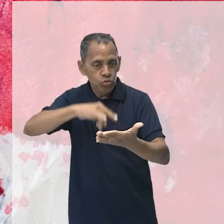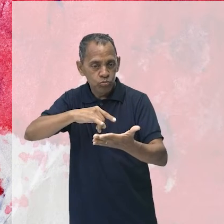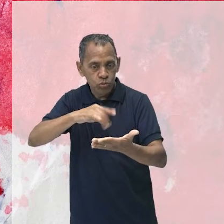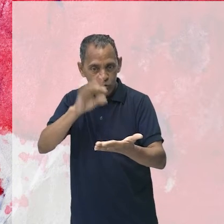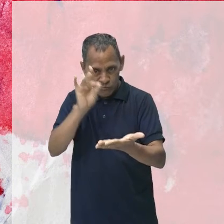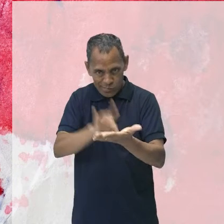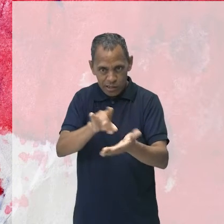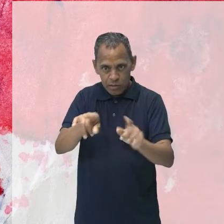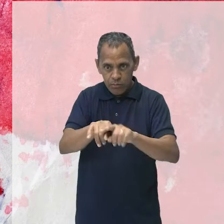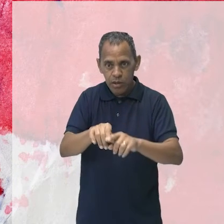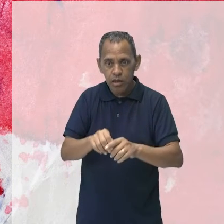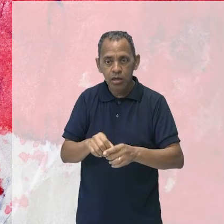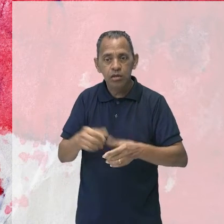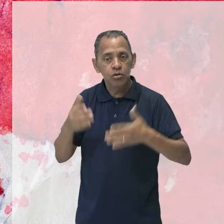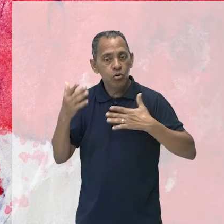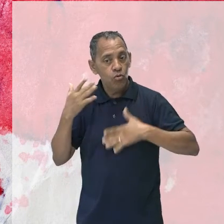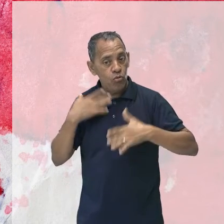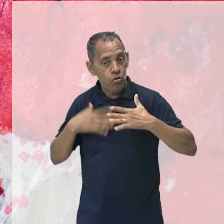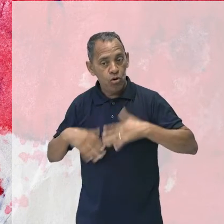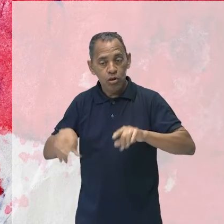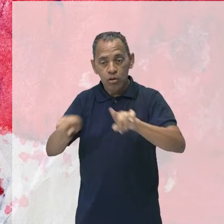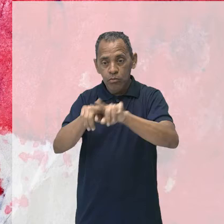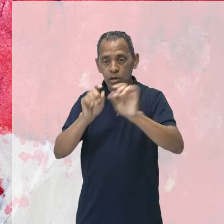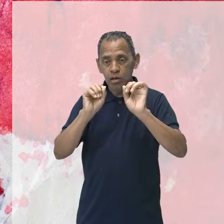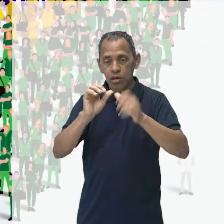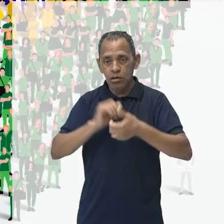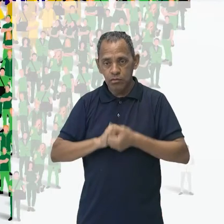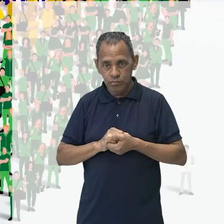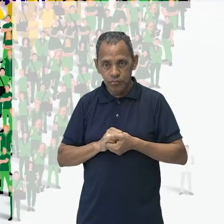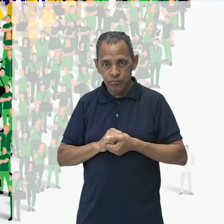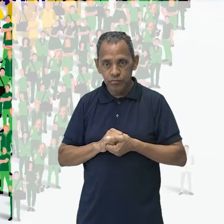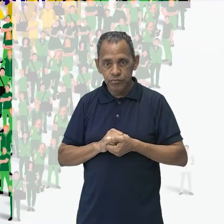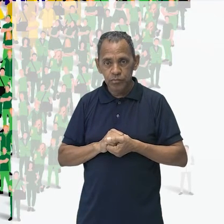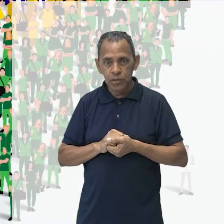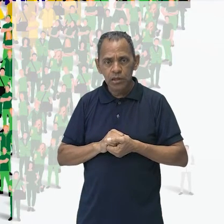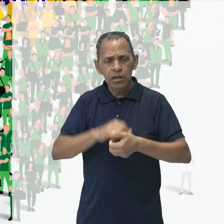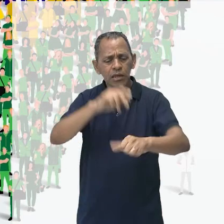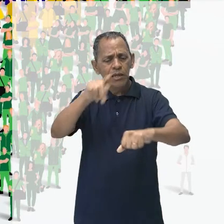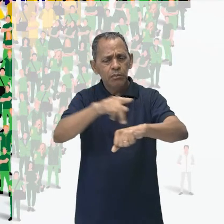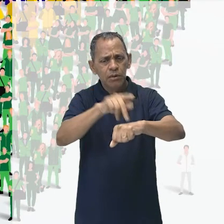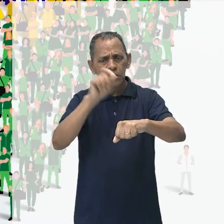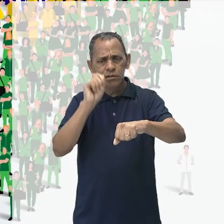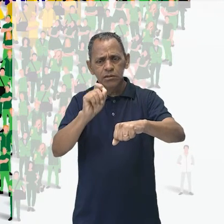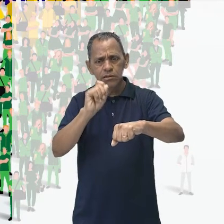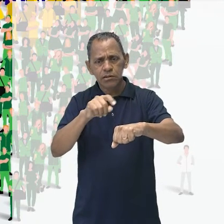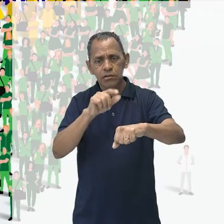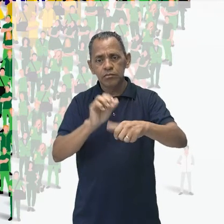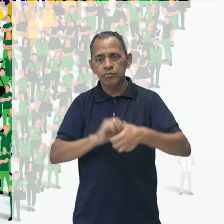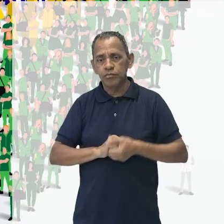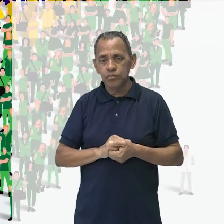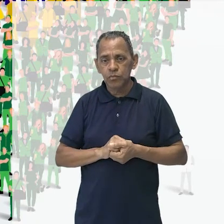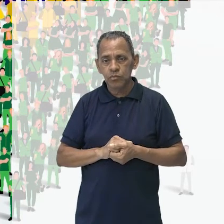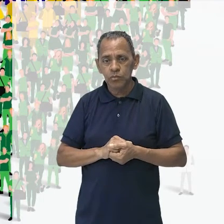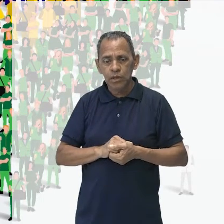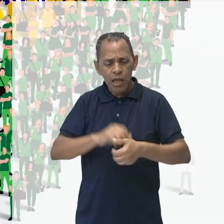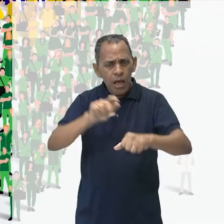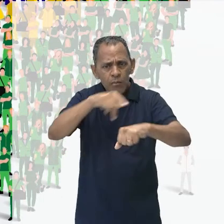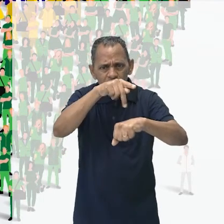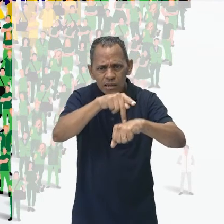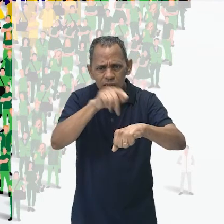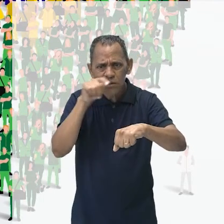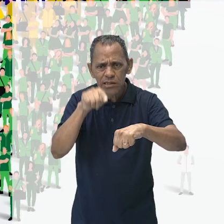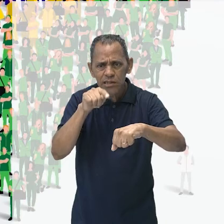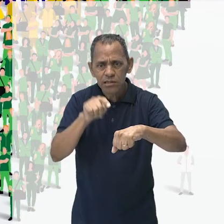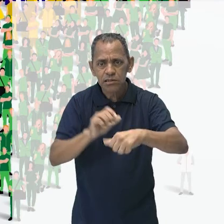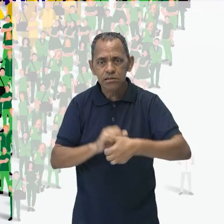ao descanso do patrão. Que país é esse? Que país é